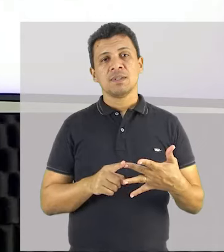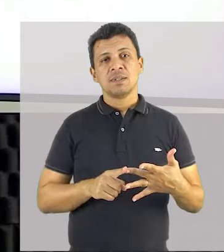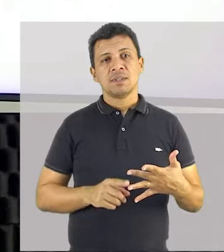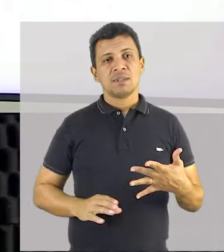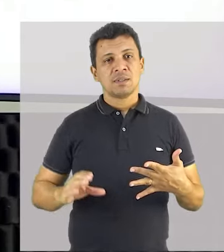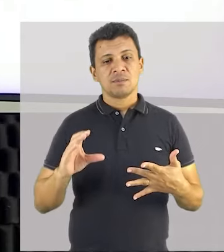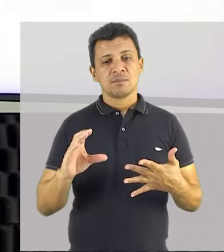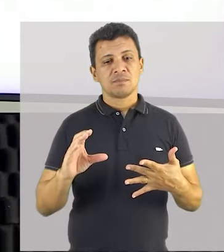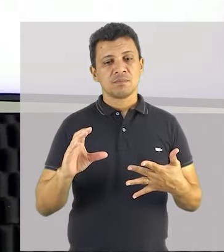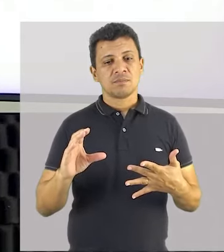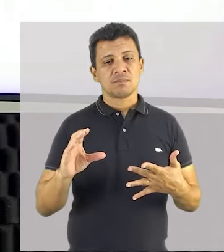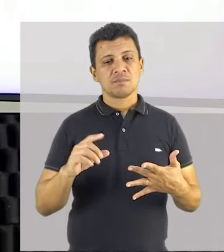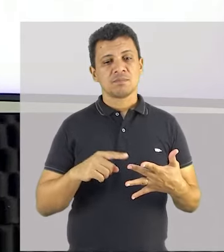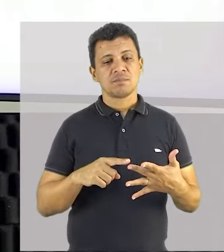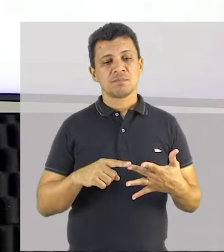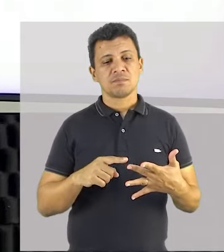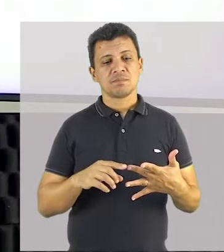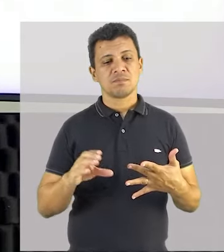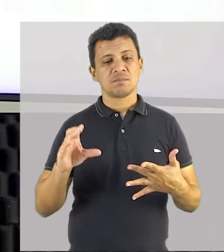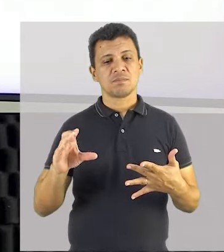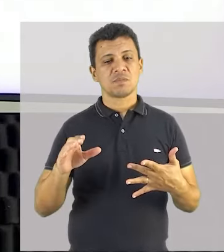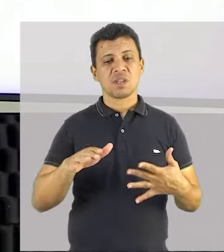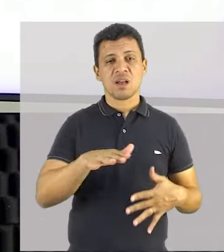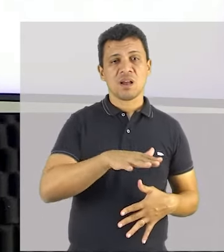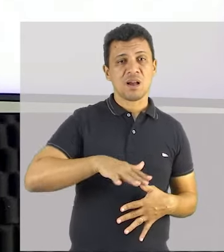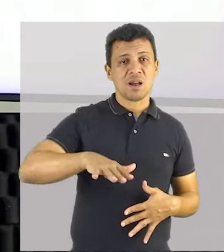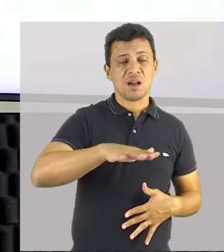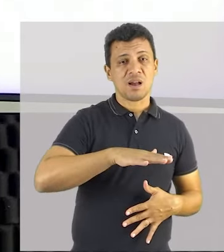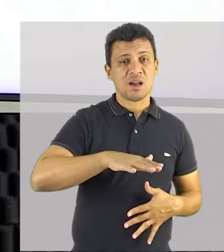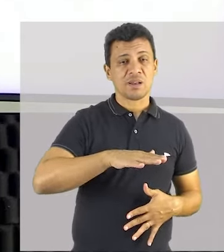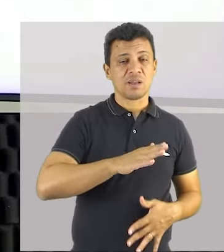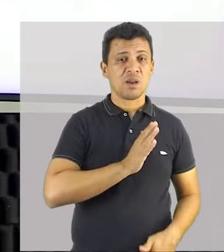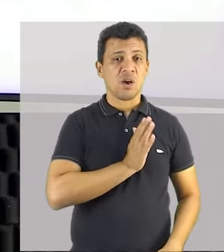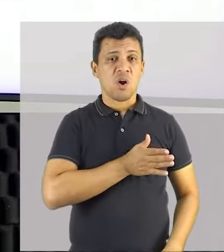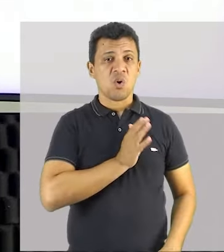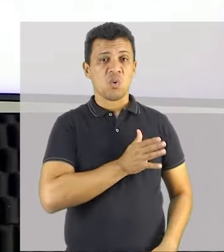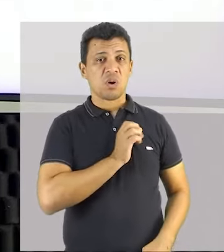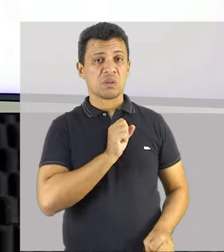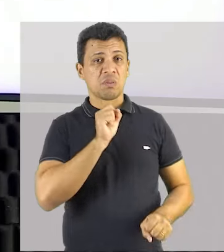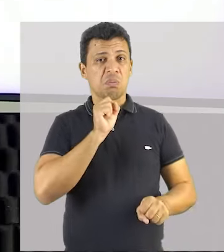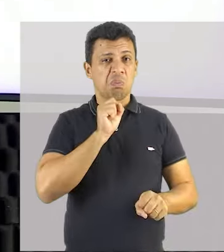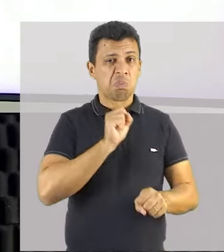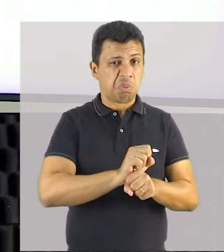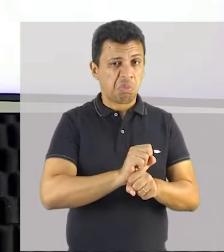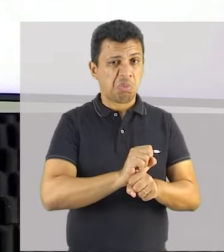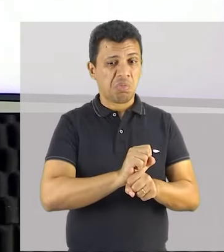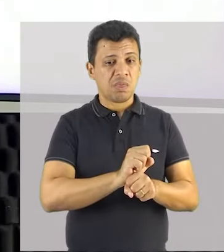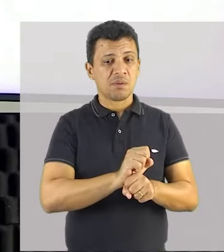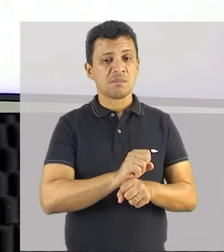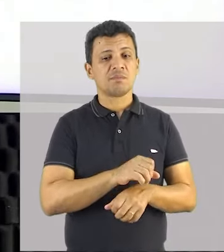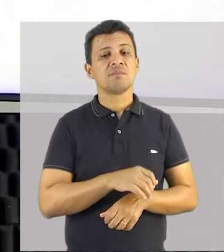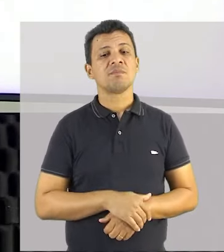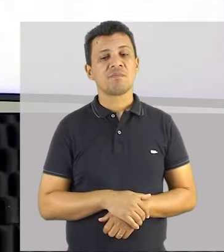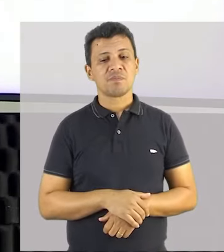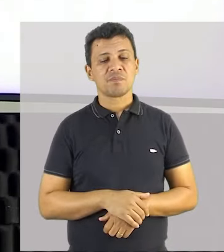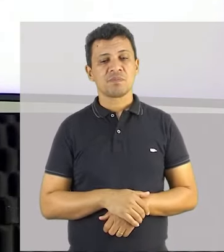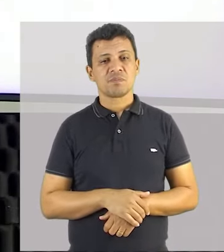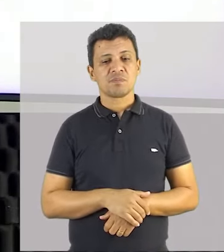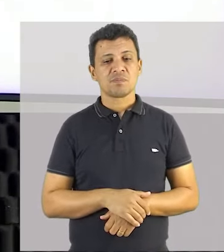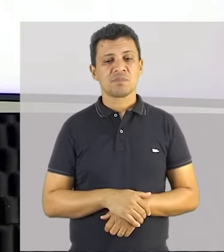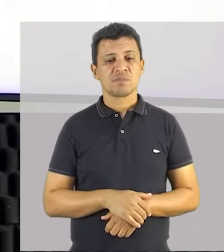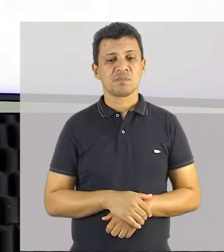C então nós temos aqui a área de infarto né mesma coisa e os grupos eh